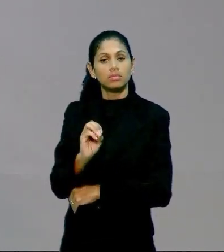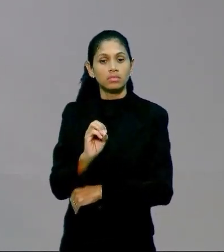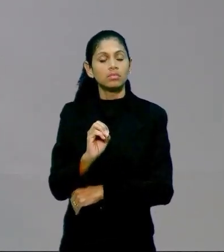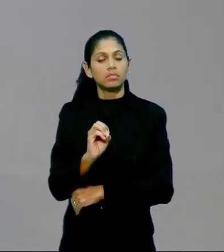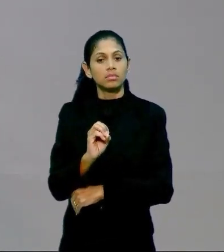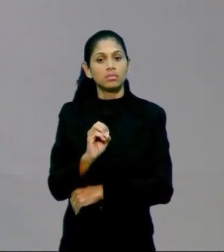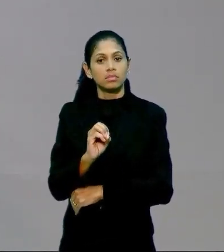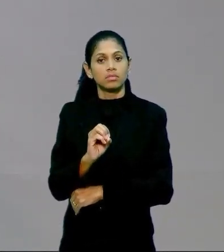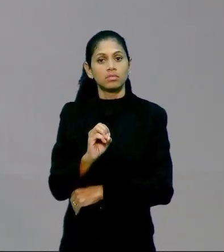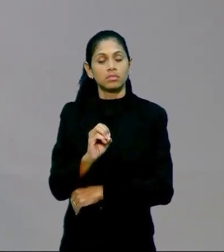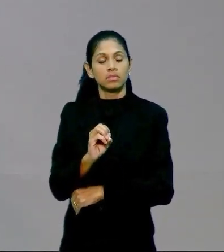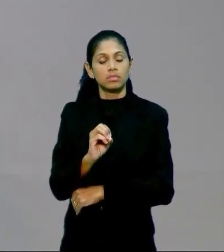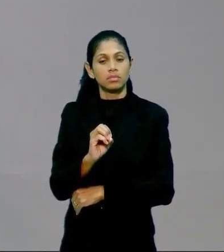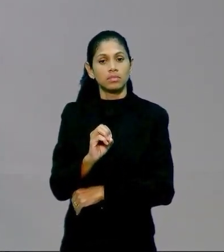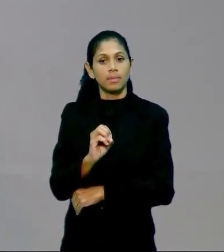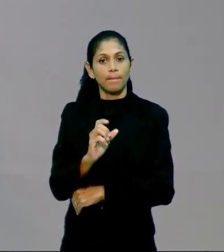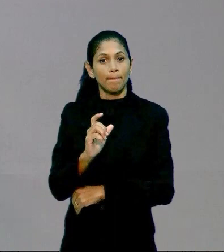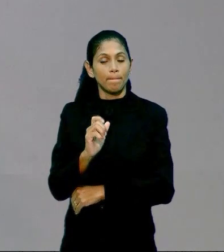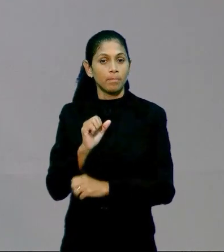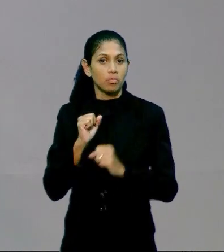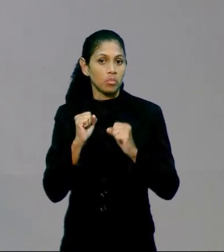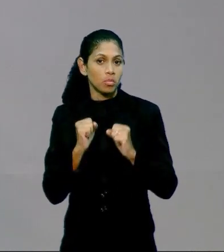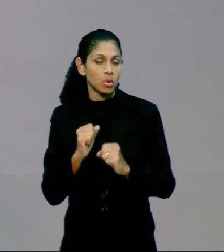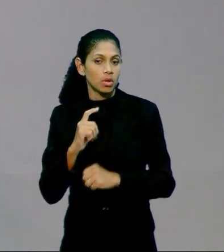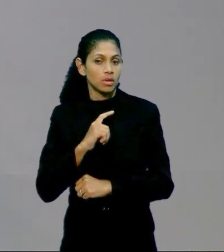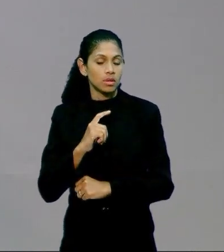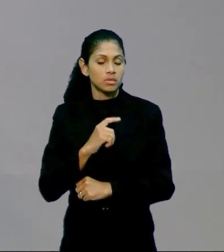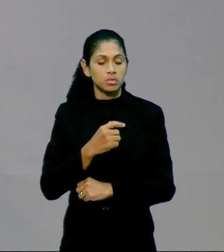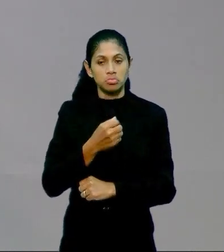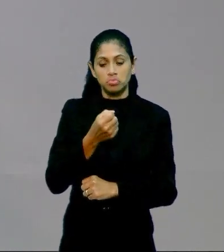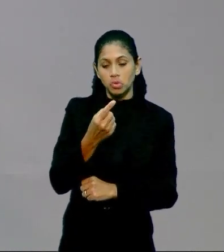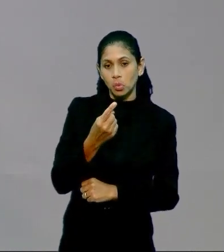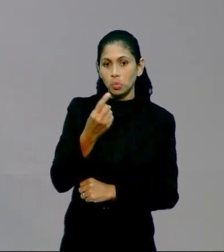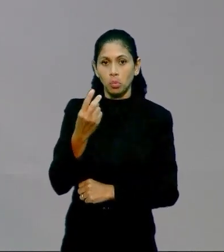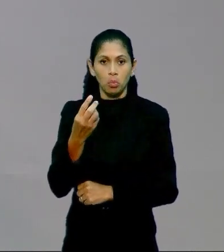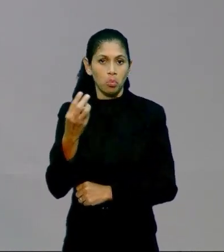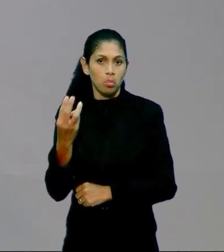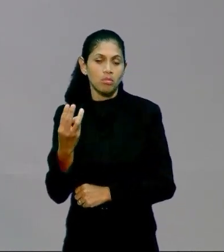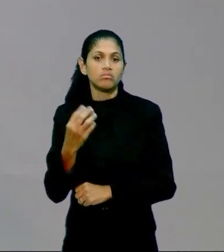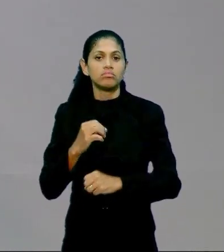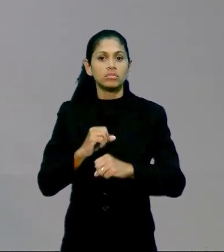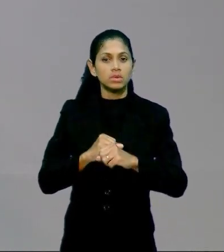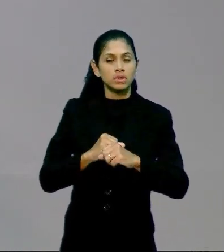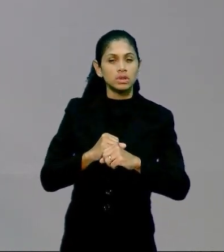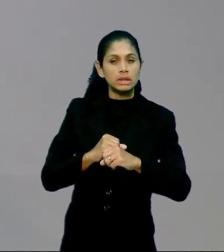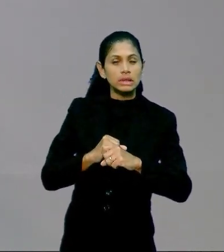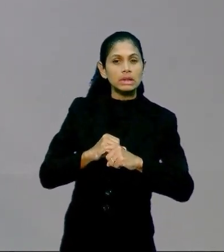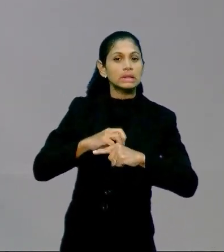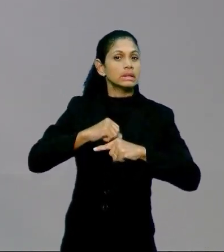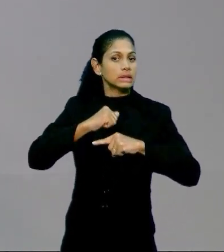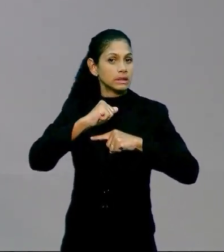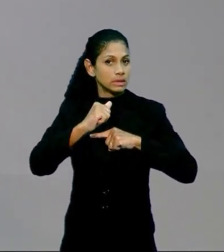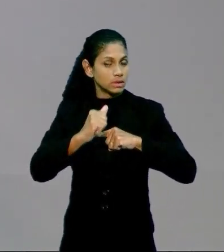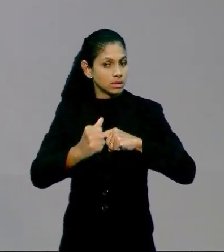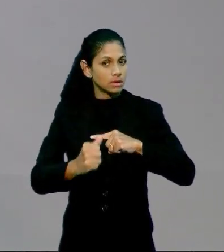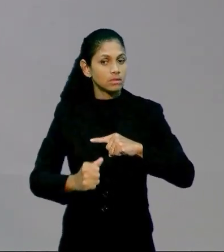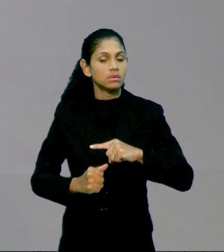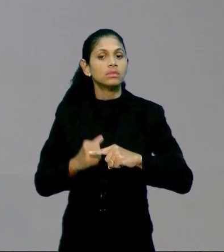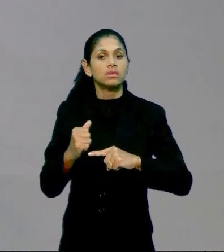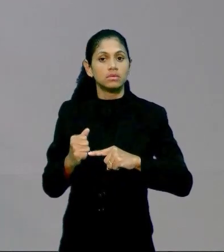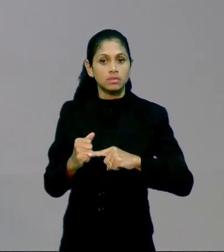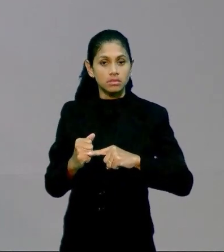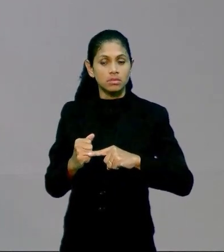ter 2 ou 3 átomos com o mesmo número atômico, mas vai ter que ter alguma coisa diferente. Por exemplo, a massa. Aí nós vamos estar falando